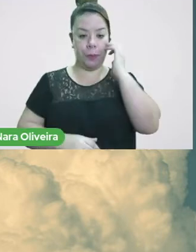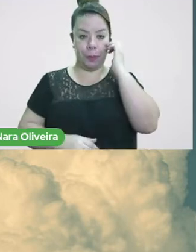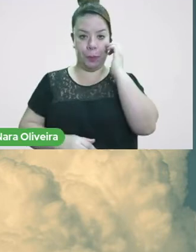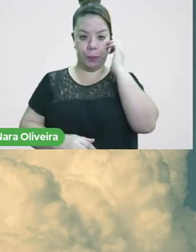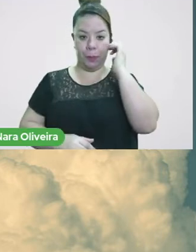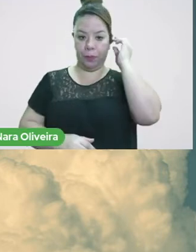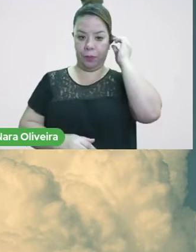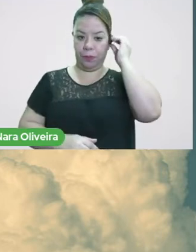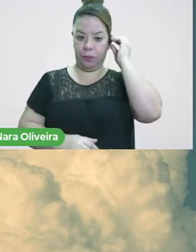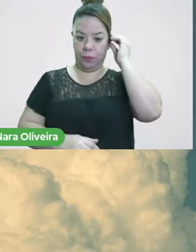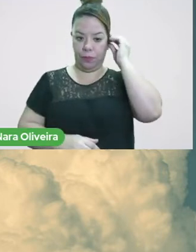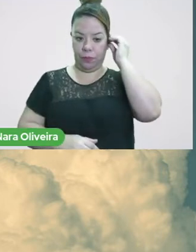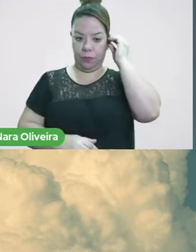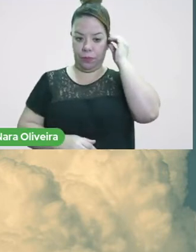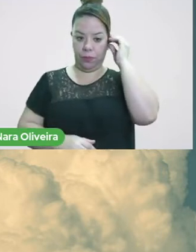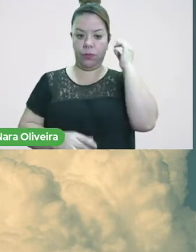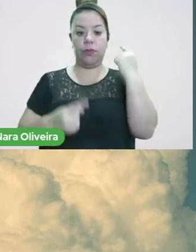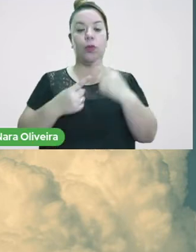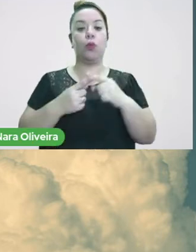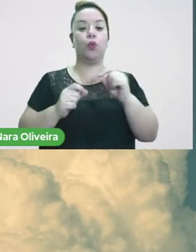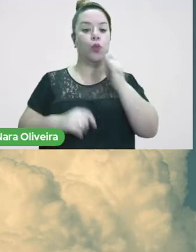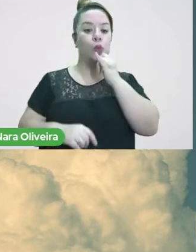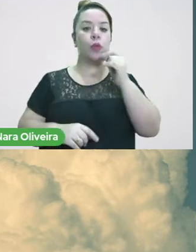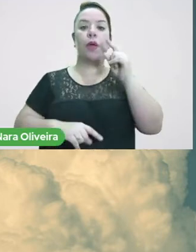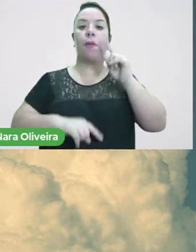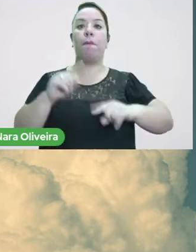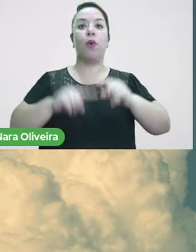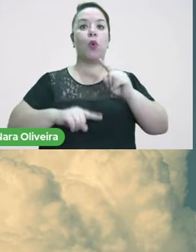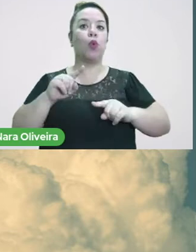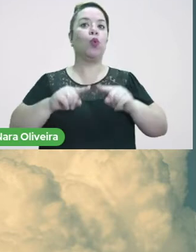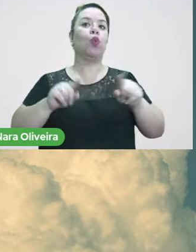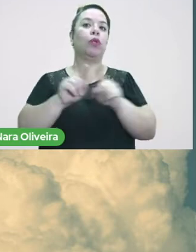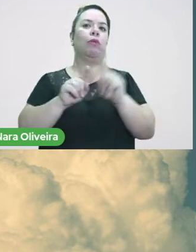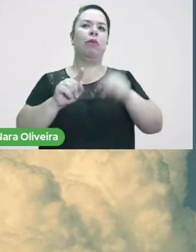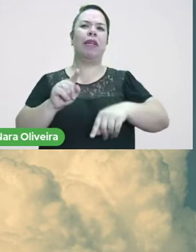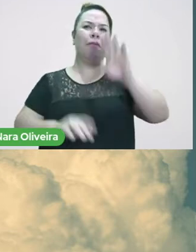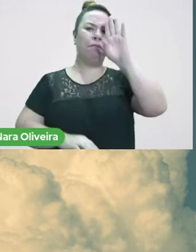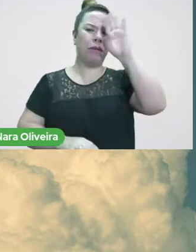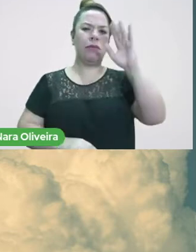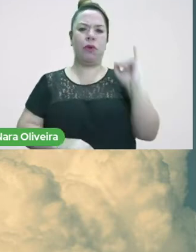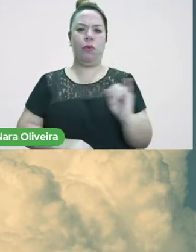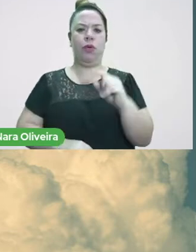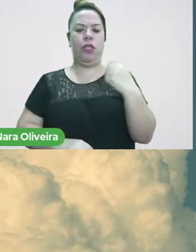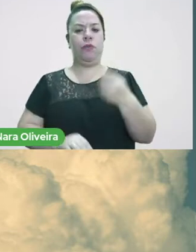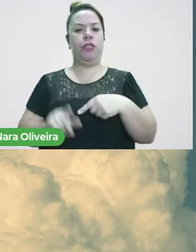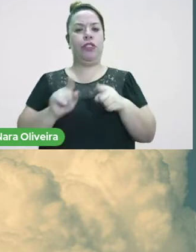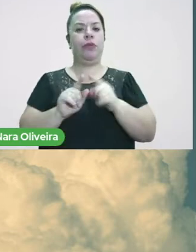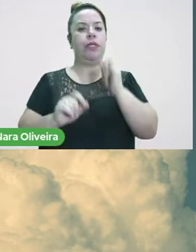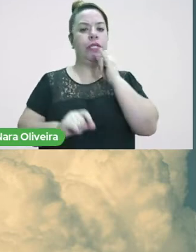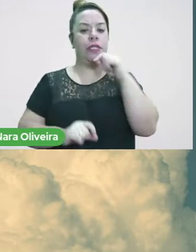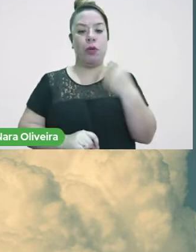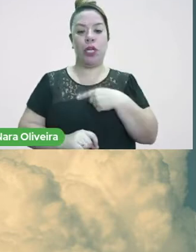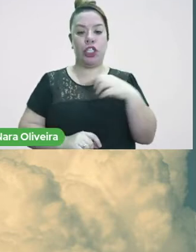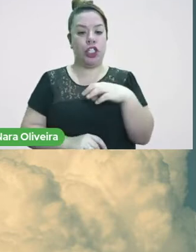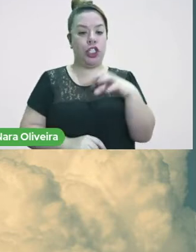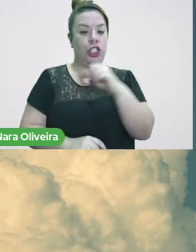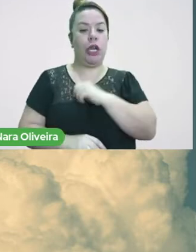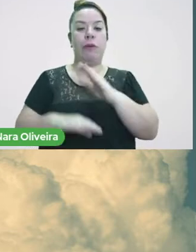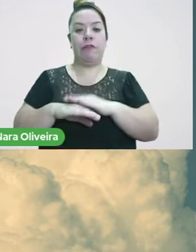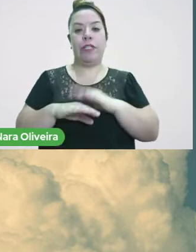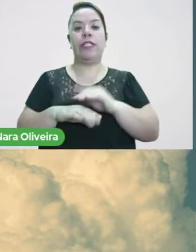Por que Path to Production acaba sendo uma ferramenta tão chave para a gente, e a gente na ThoughtWorks ama usar isso? Inclusive